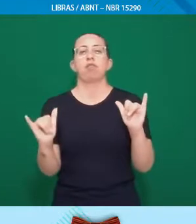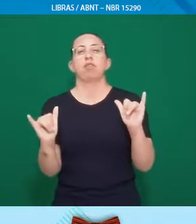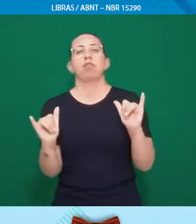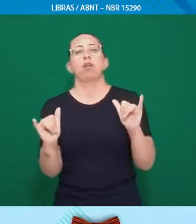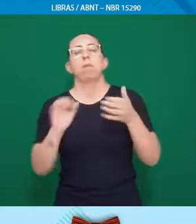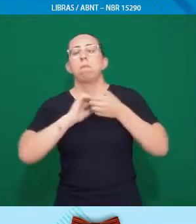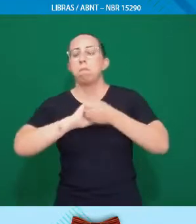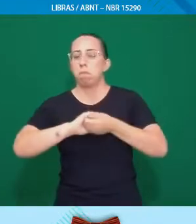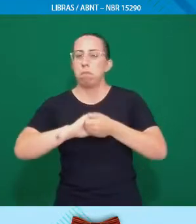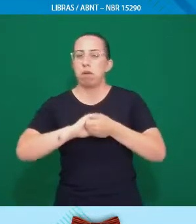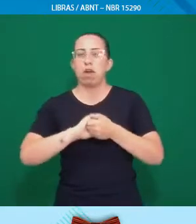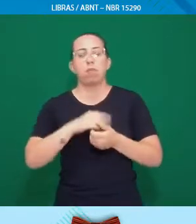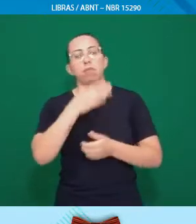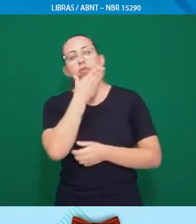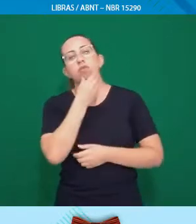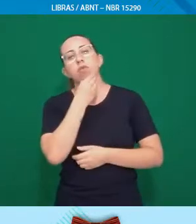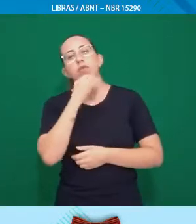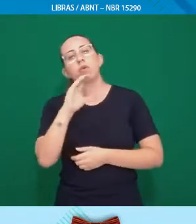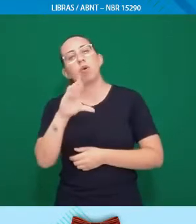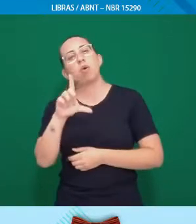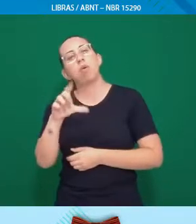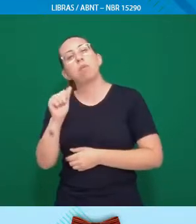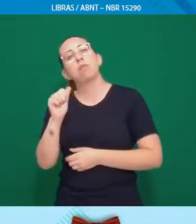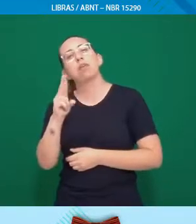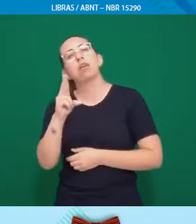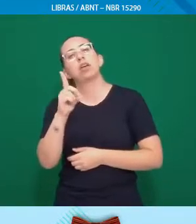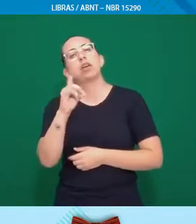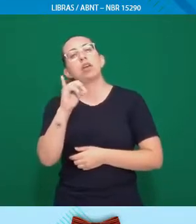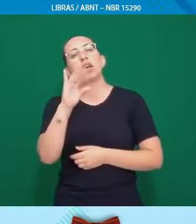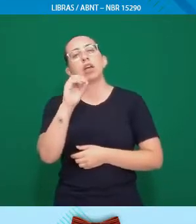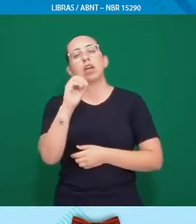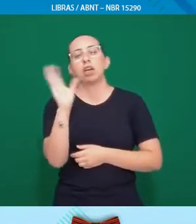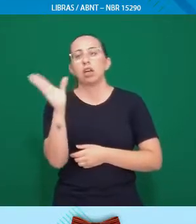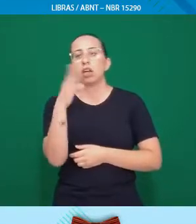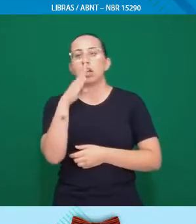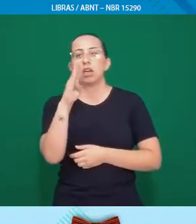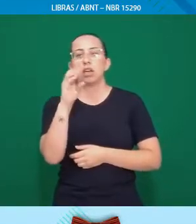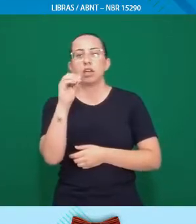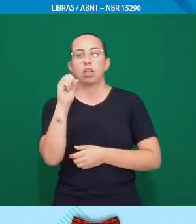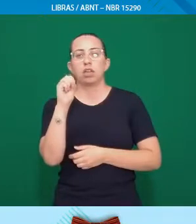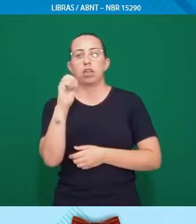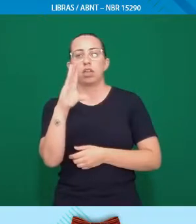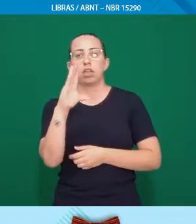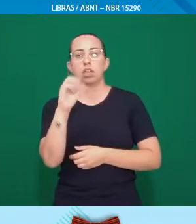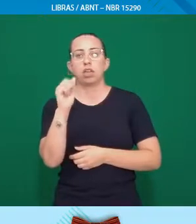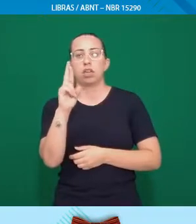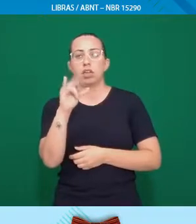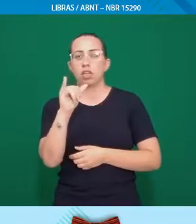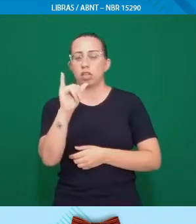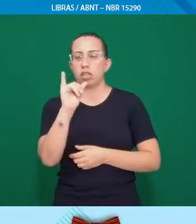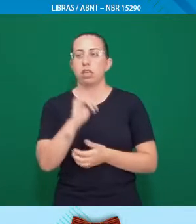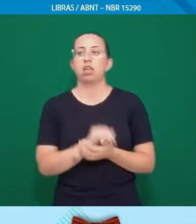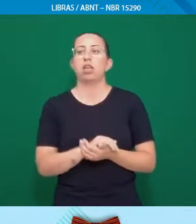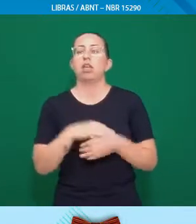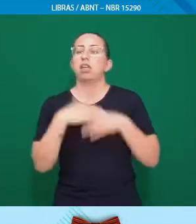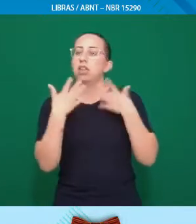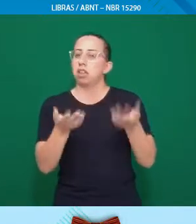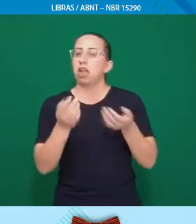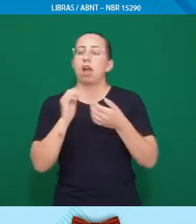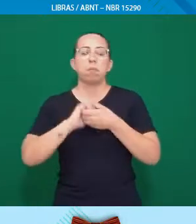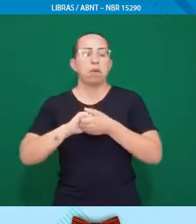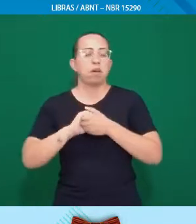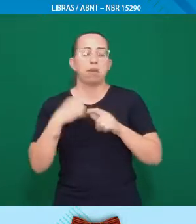integral e irrestrita parabenização o senhor Cláudio buscar É com grande satisfação que venho por meio desta parabenizar o senhor Cláudio